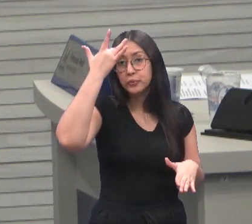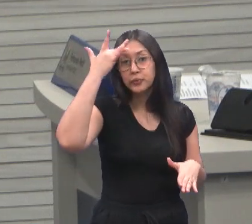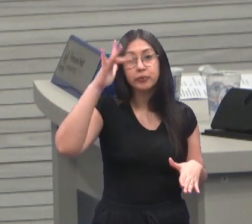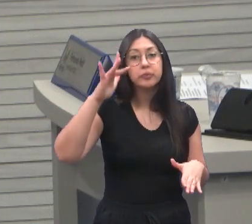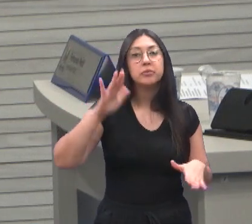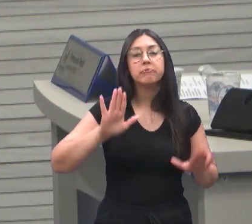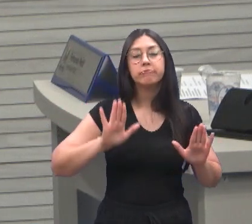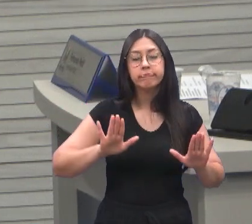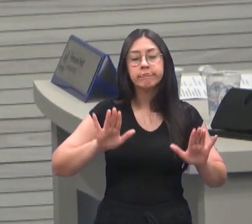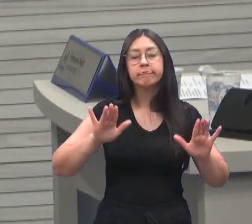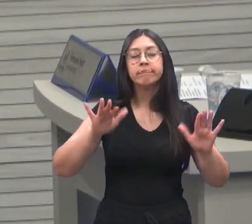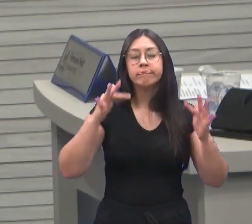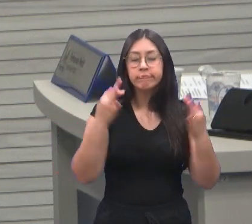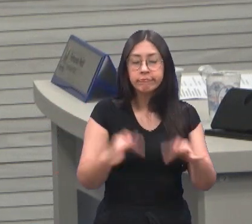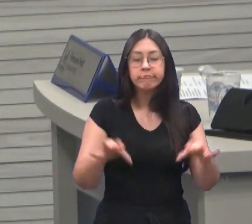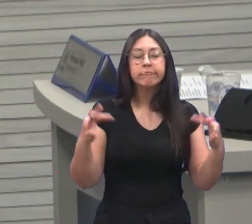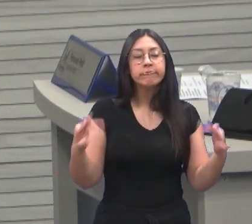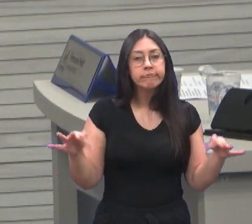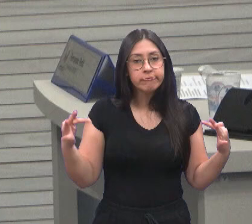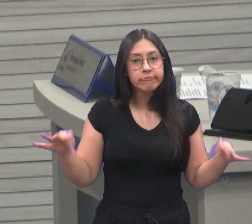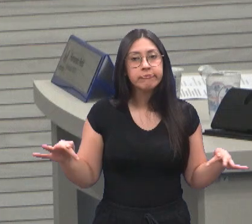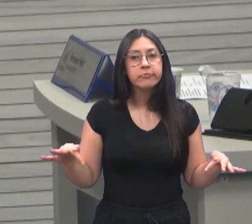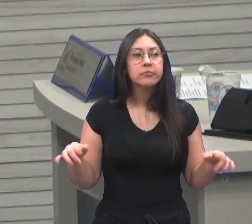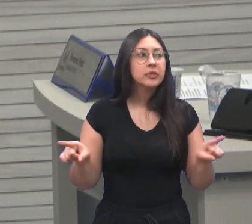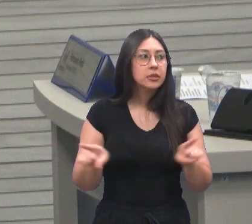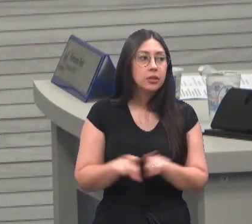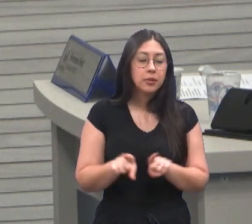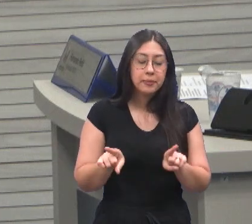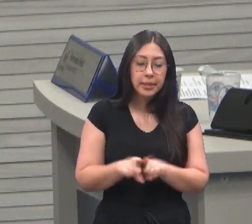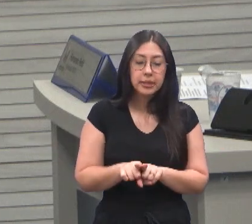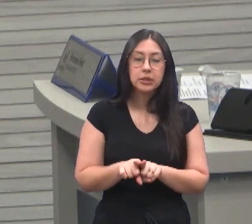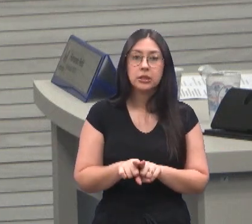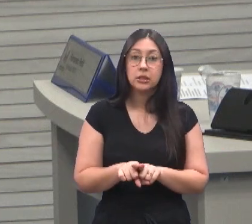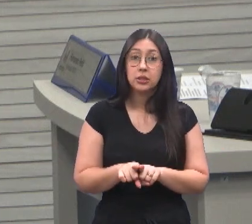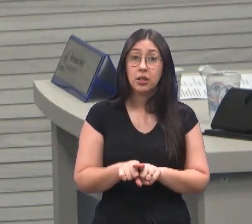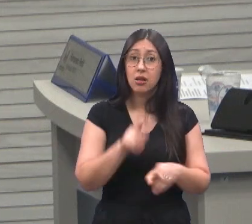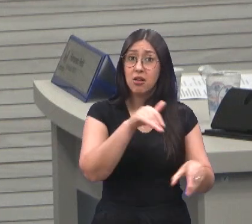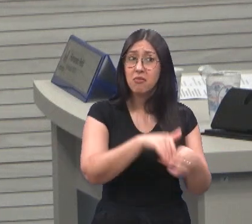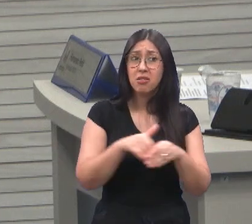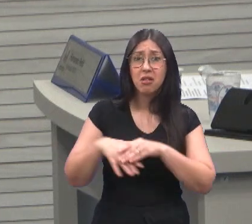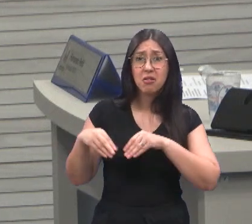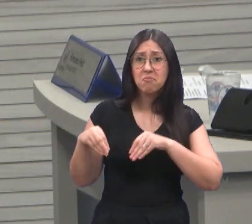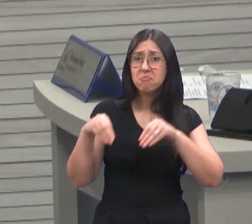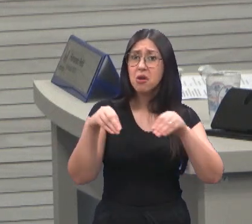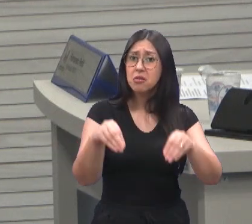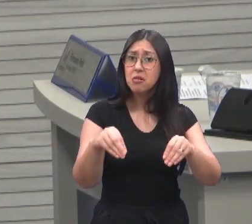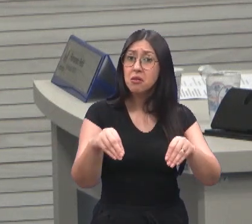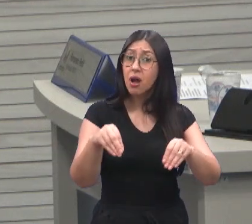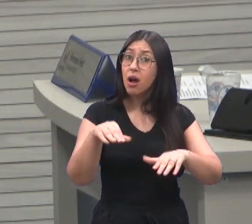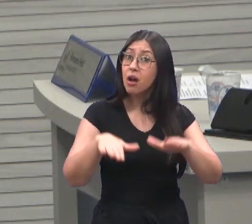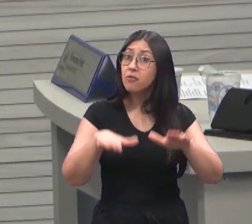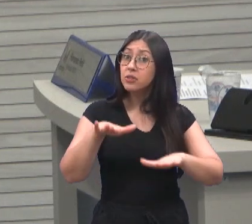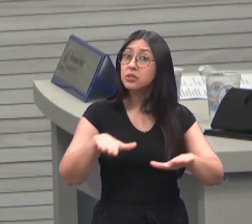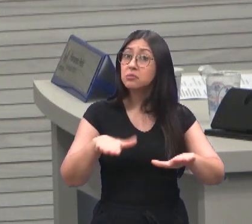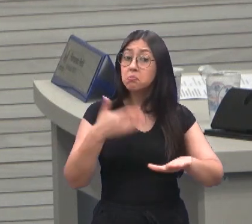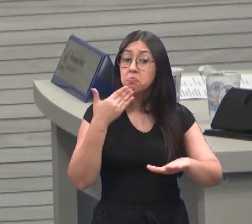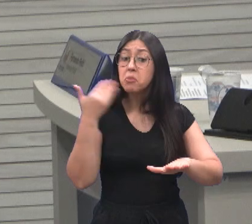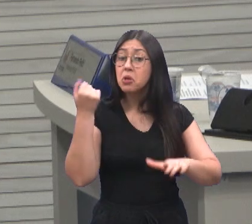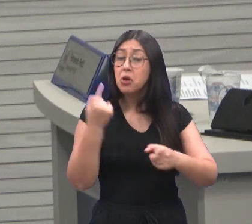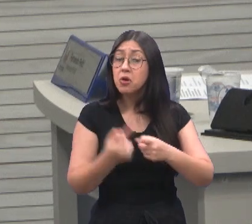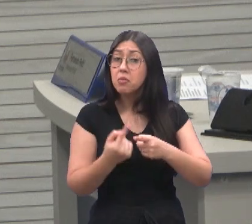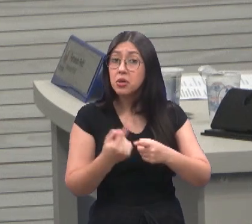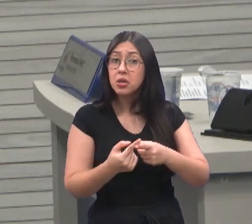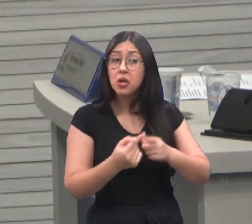é. Mas também o adiamento ele pode ser melhor estudado, o